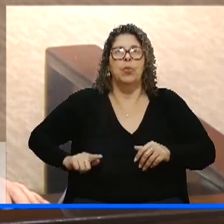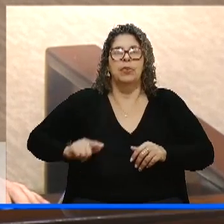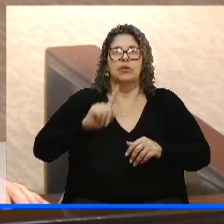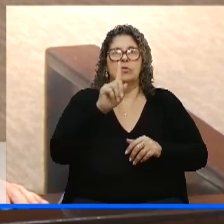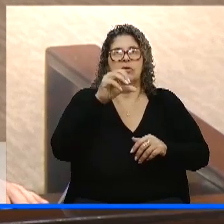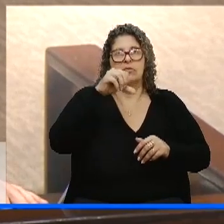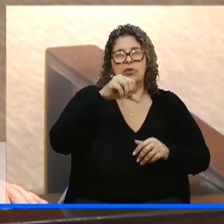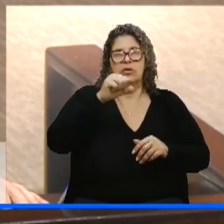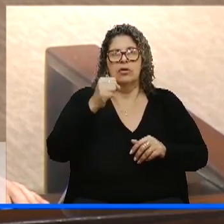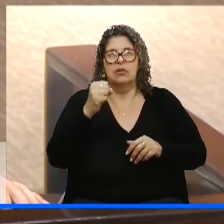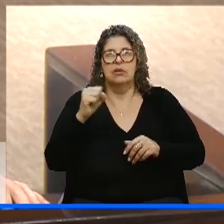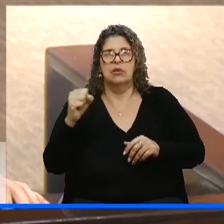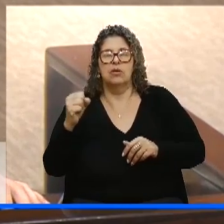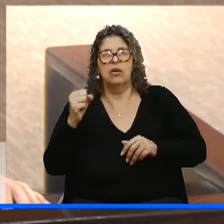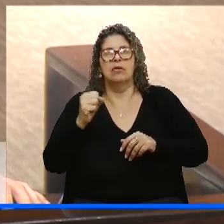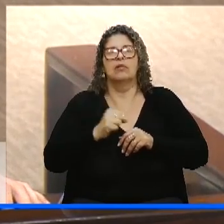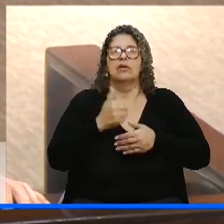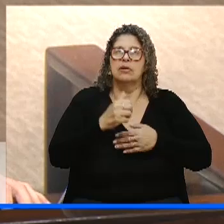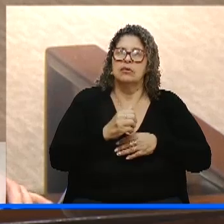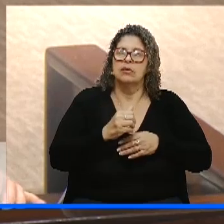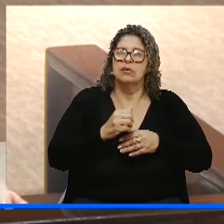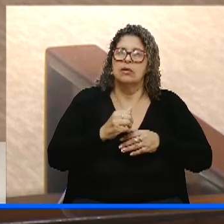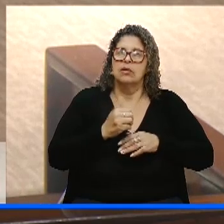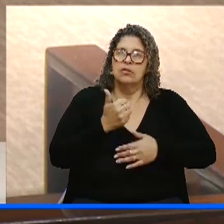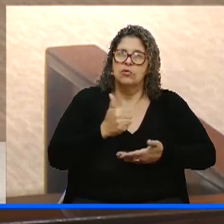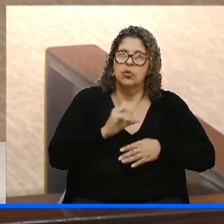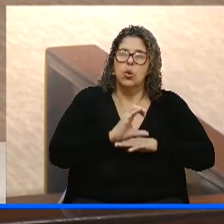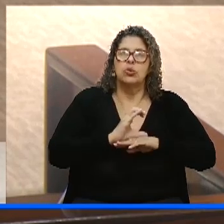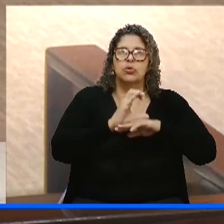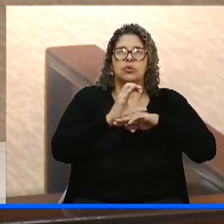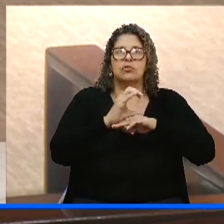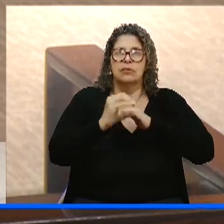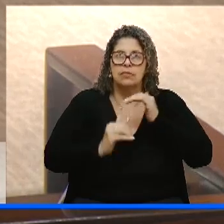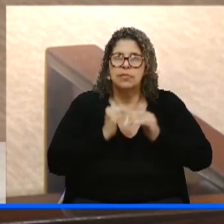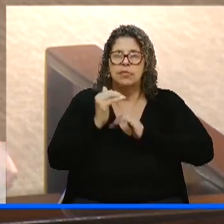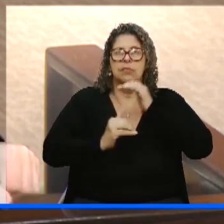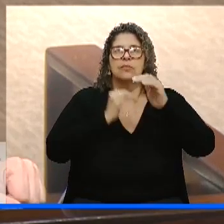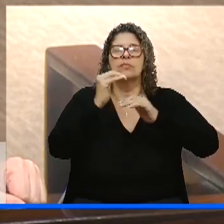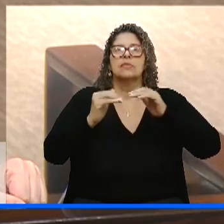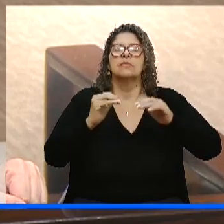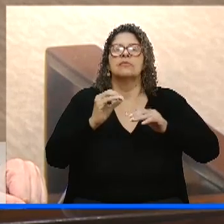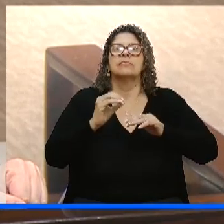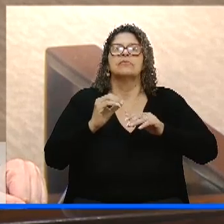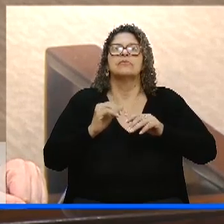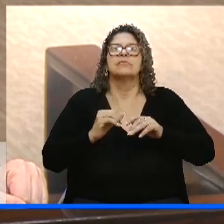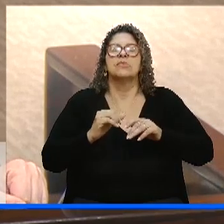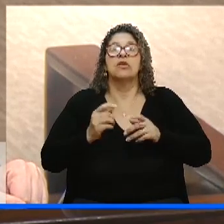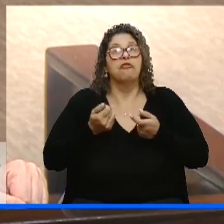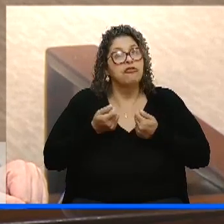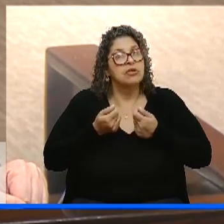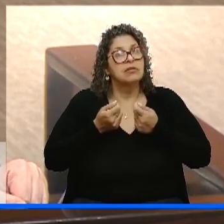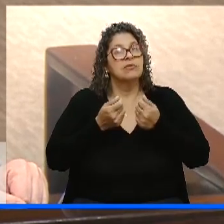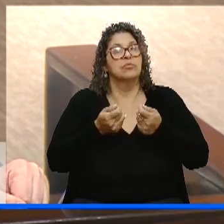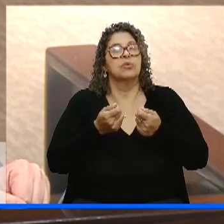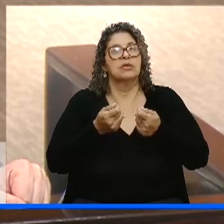deu amparo institucional a proliferação de estruturas de carreiras públicas financeiramente